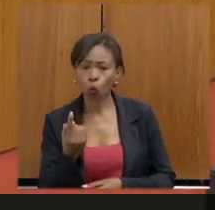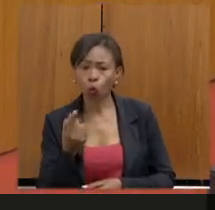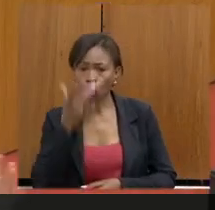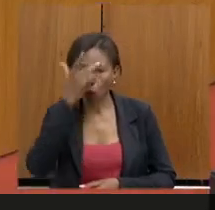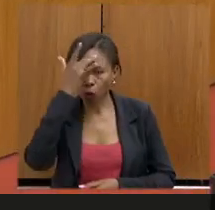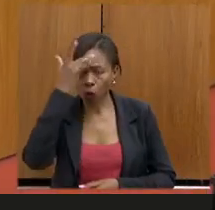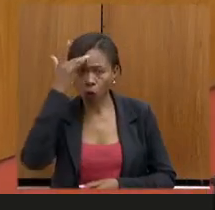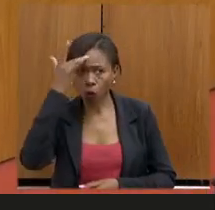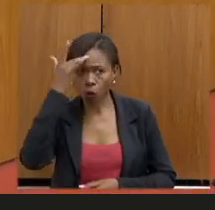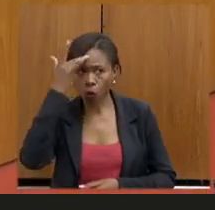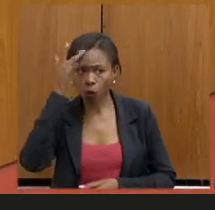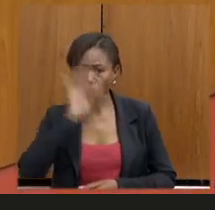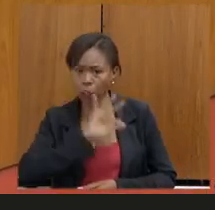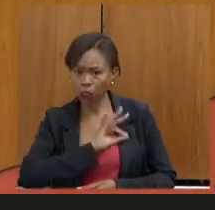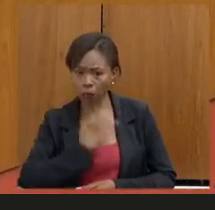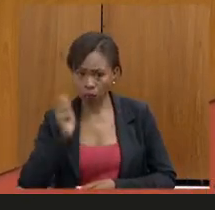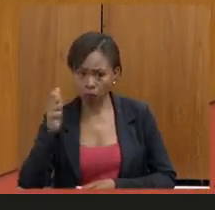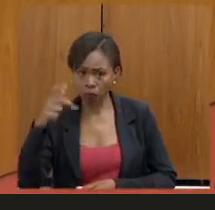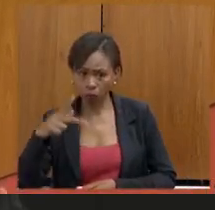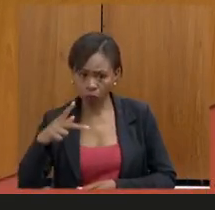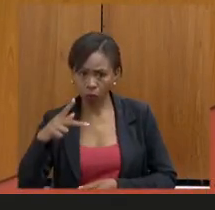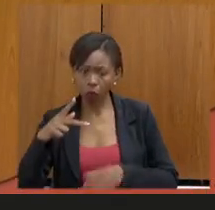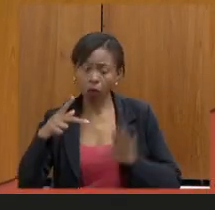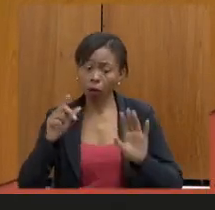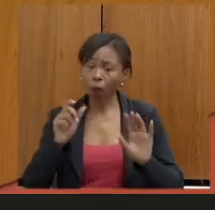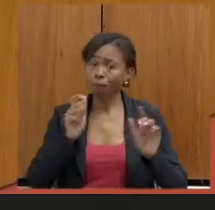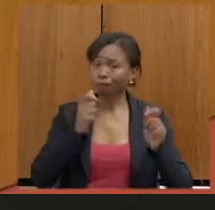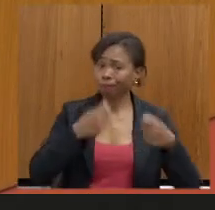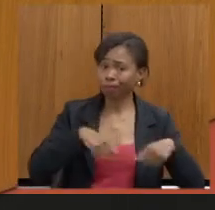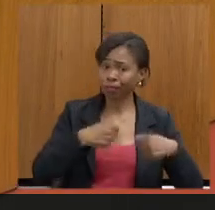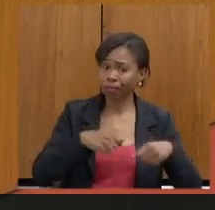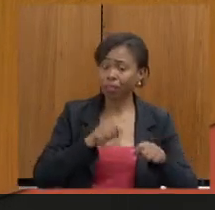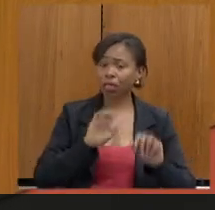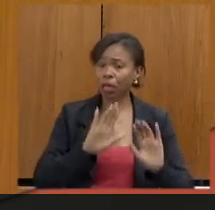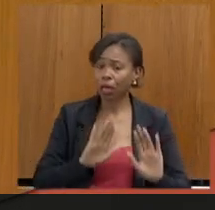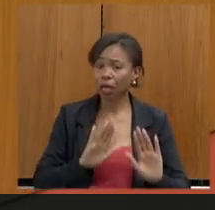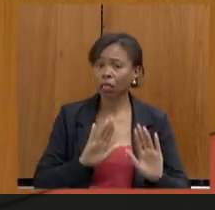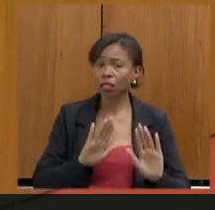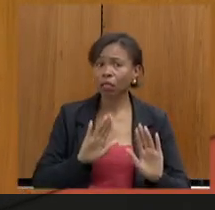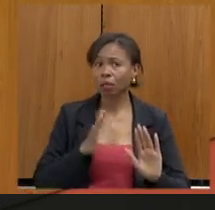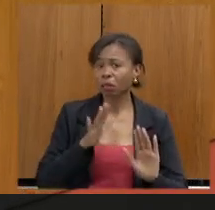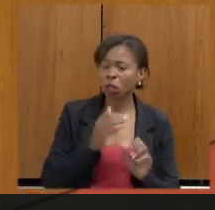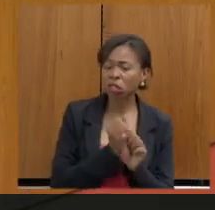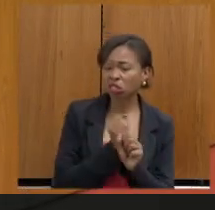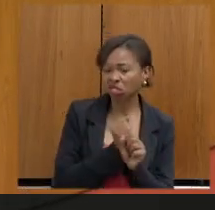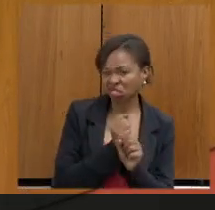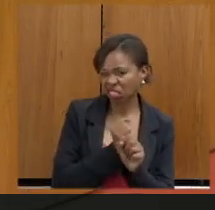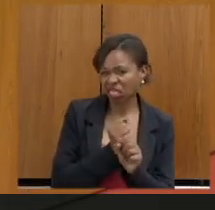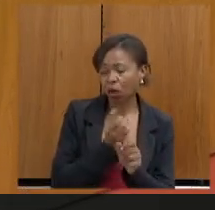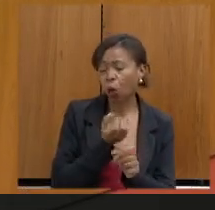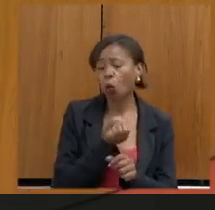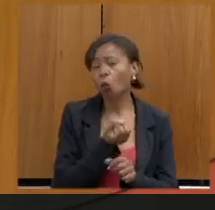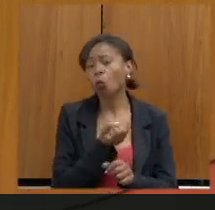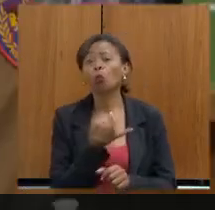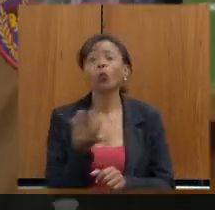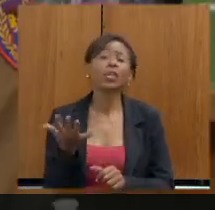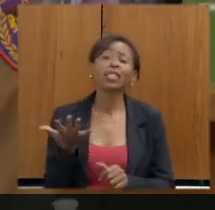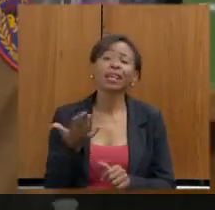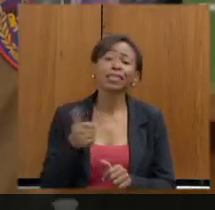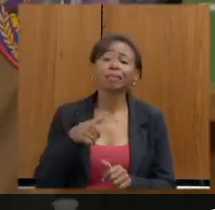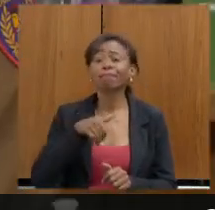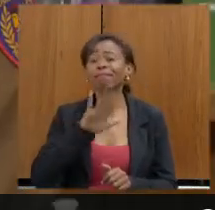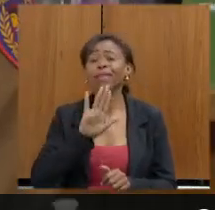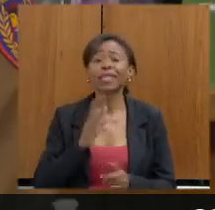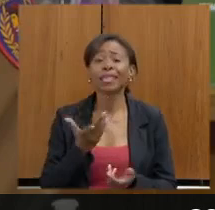uma média e aí que seja aprovado para nós né no período de X anos Qual que é a entrada logo assim mais